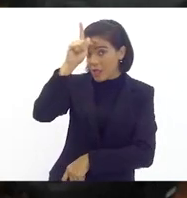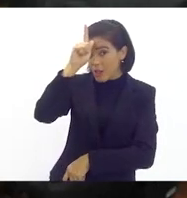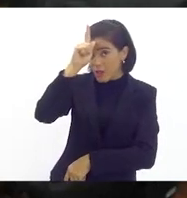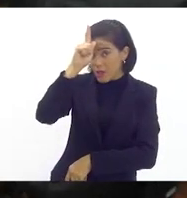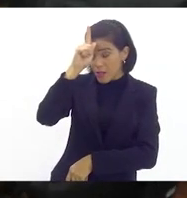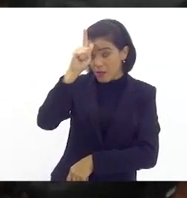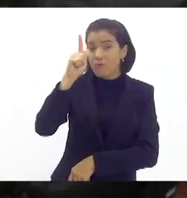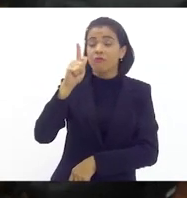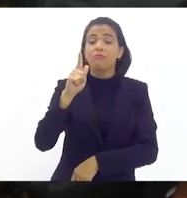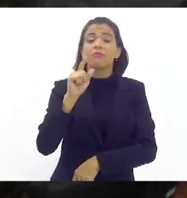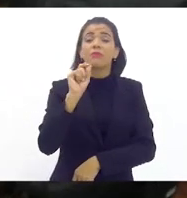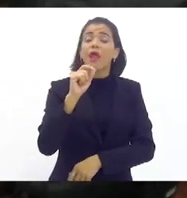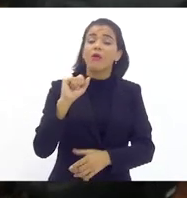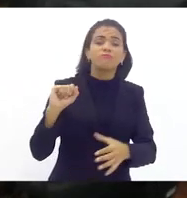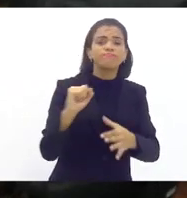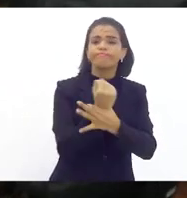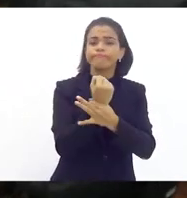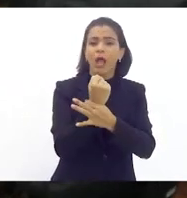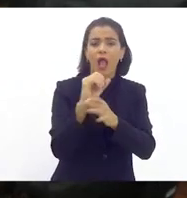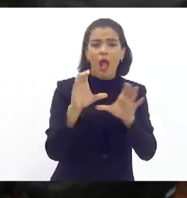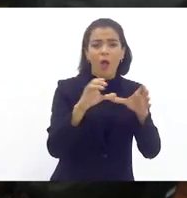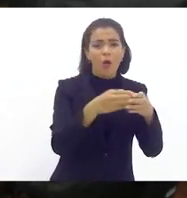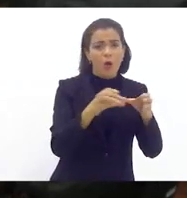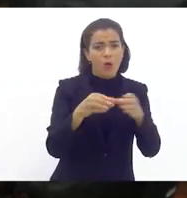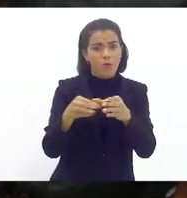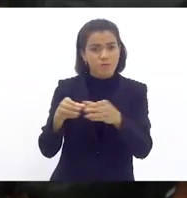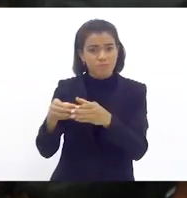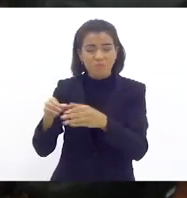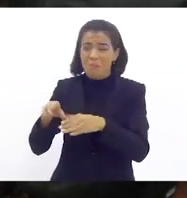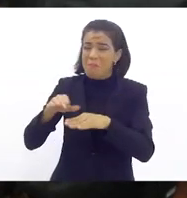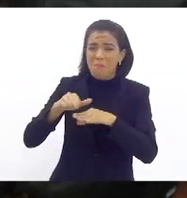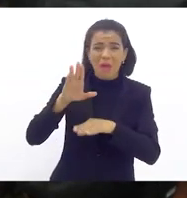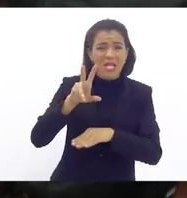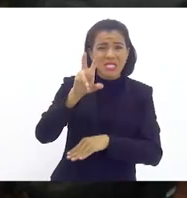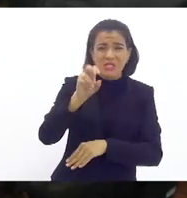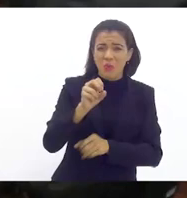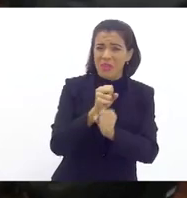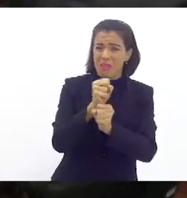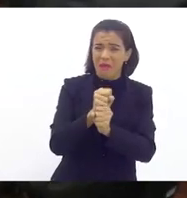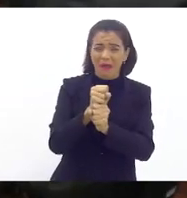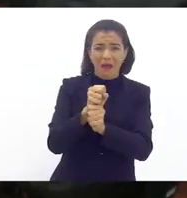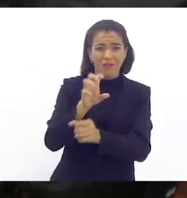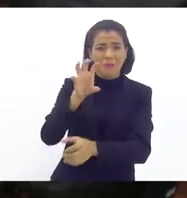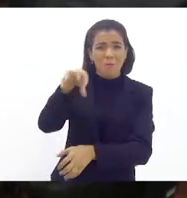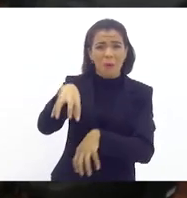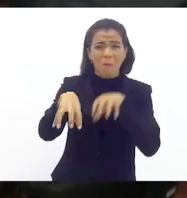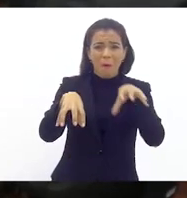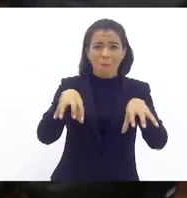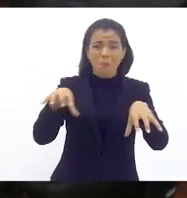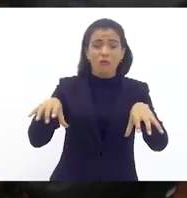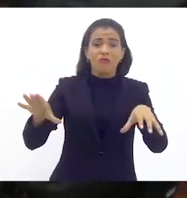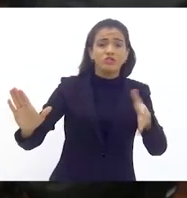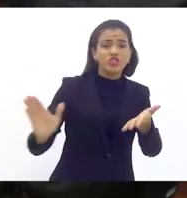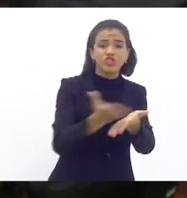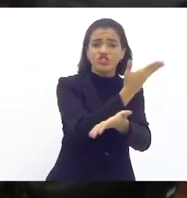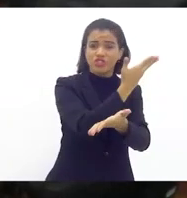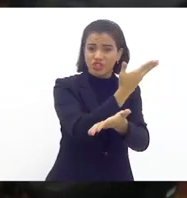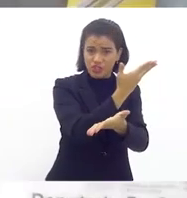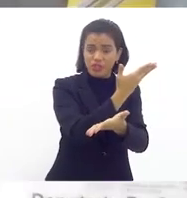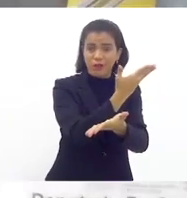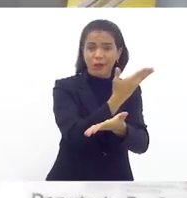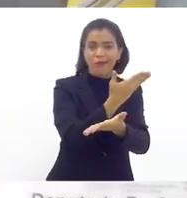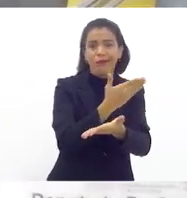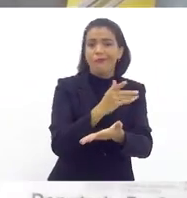que era garantir aquelas comunidades que estavam há mais de 50 anos no local, não podiam ser retiradas de lá, podiam ficar